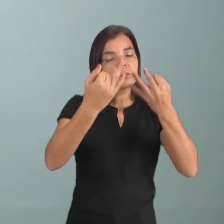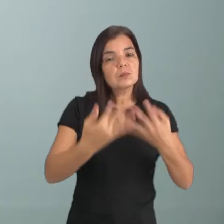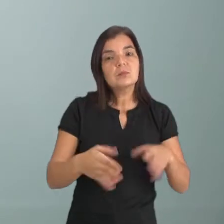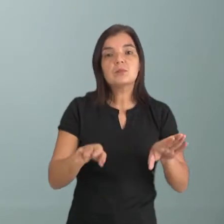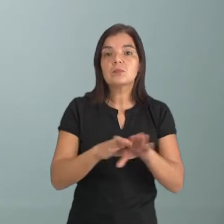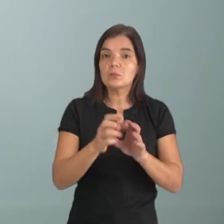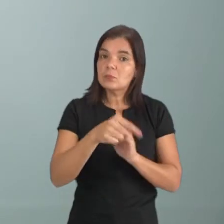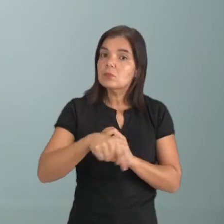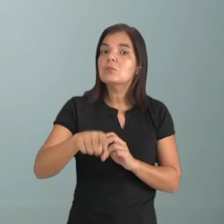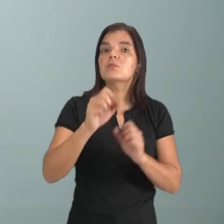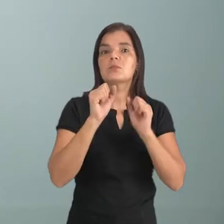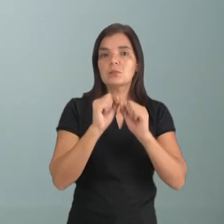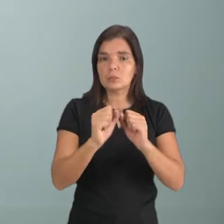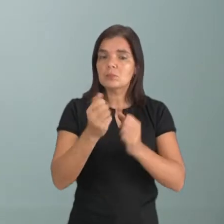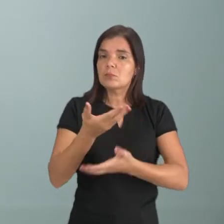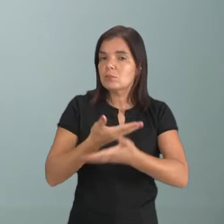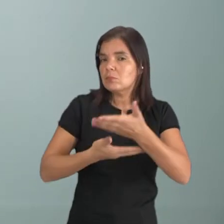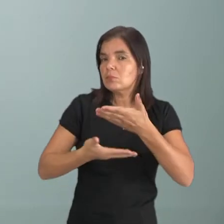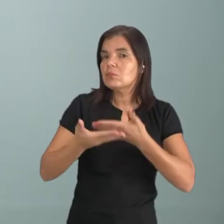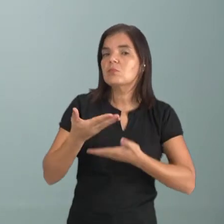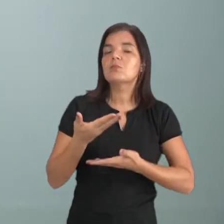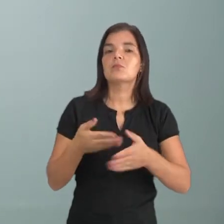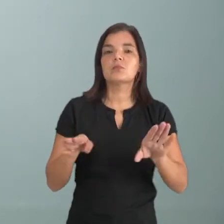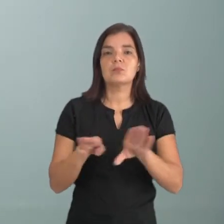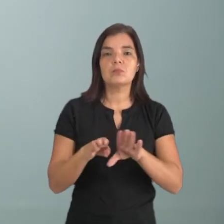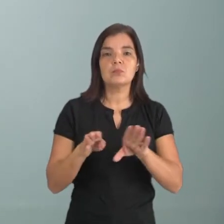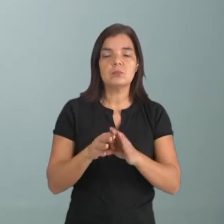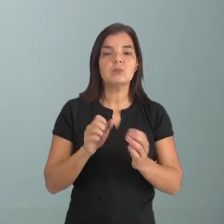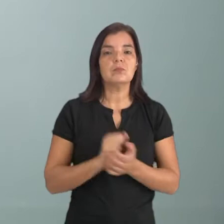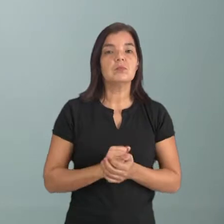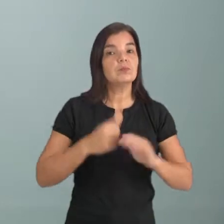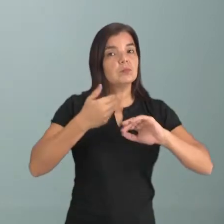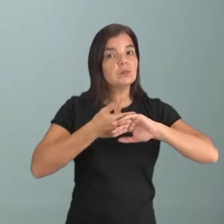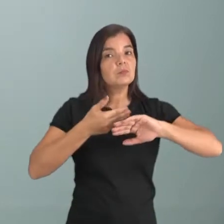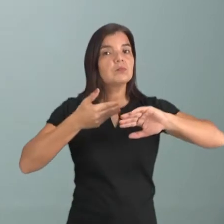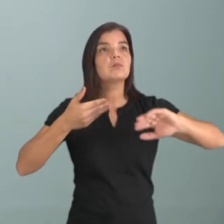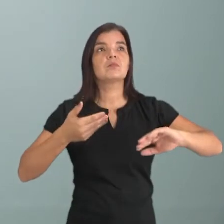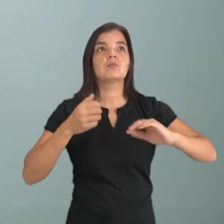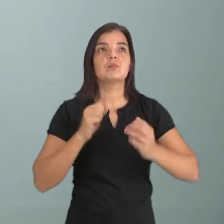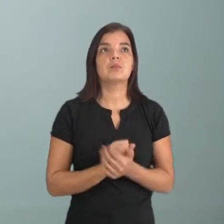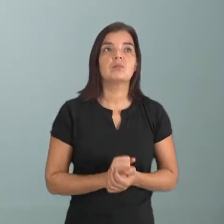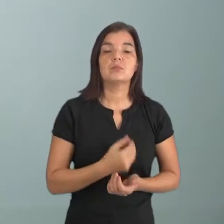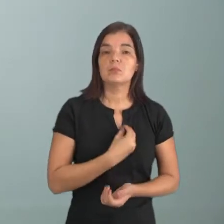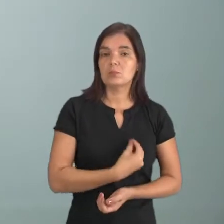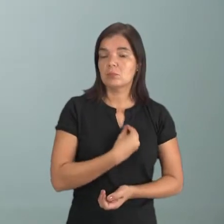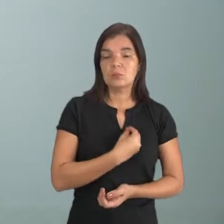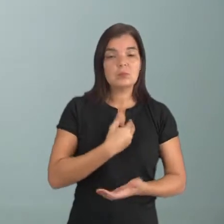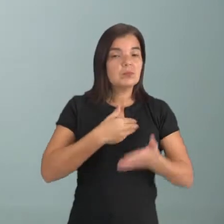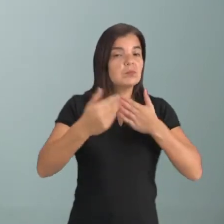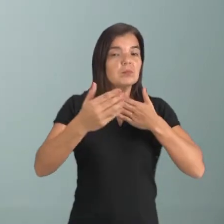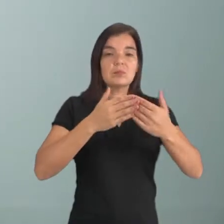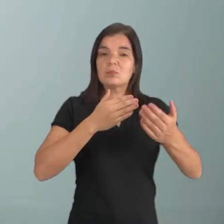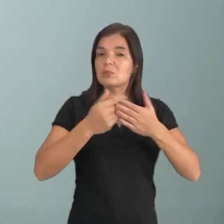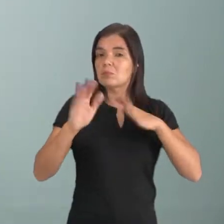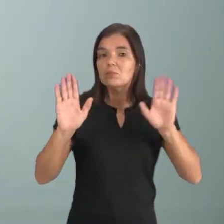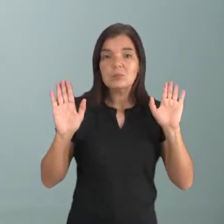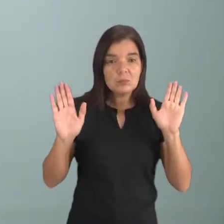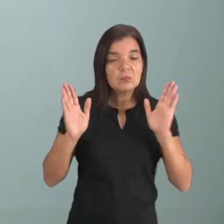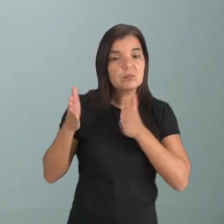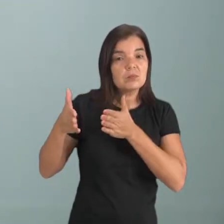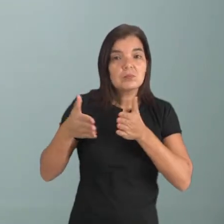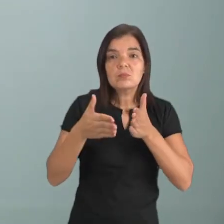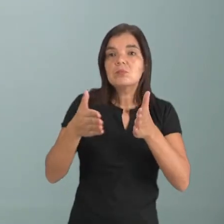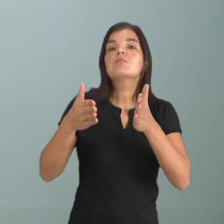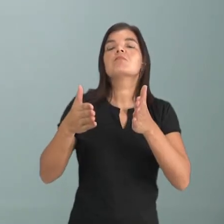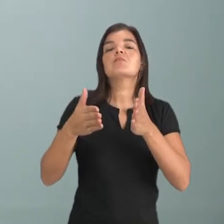que você pode se associar, você pode se desfiliar, você pode estar associado a qualquer tipo de